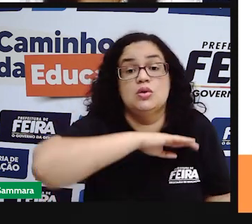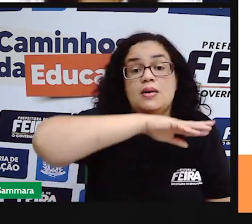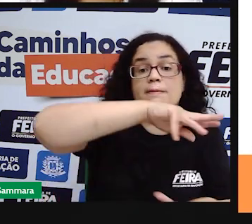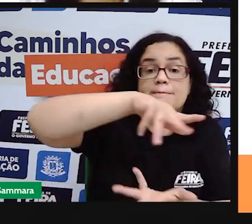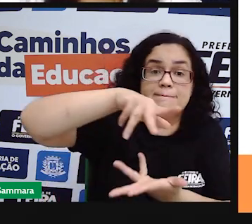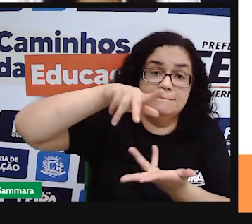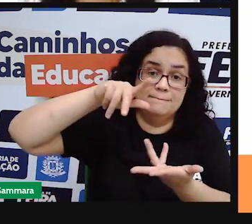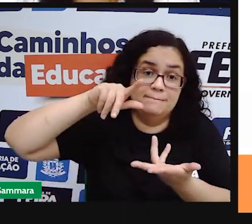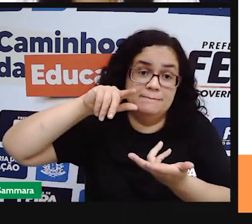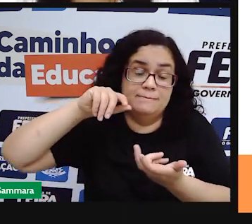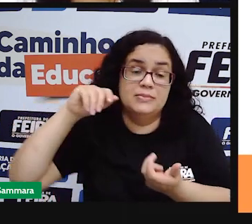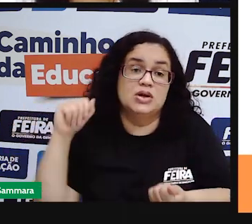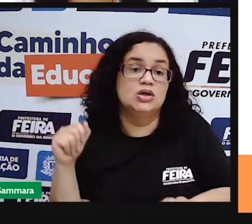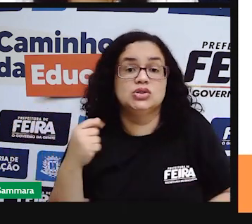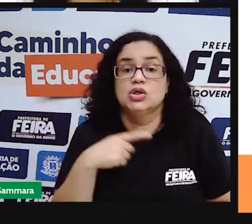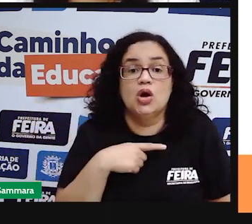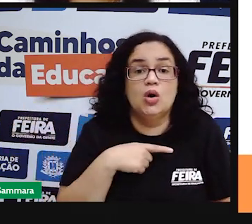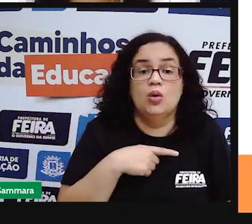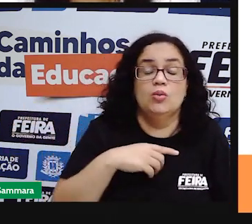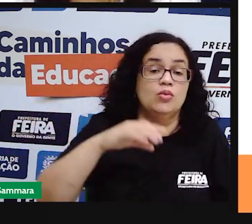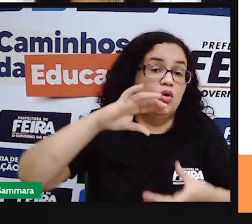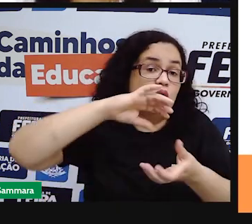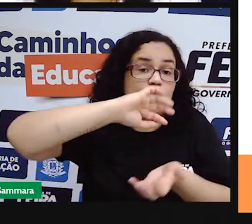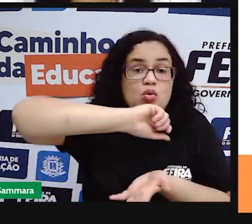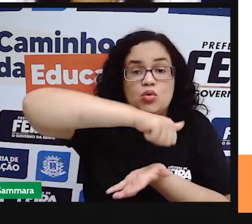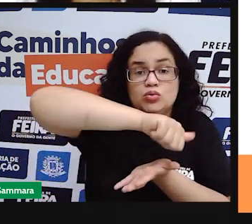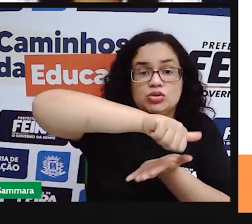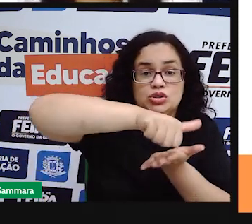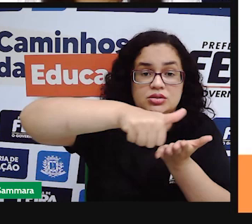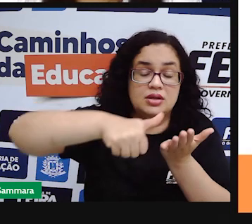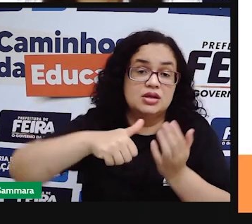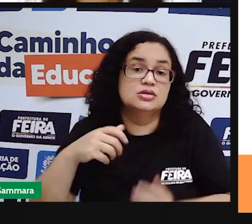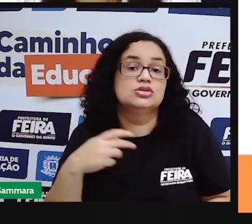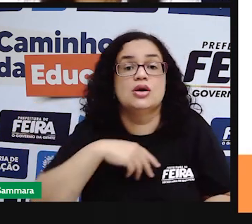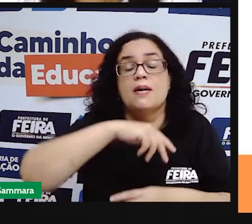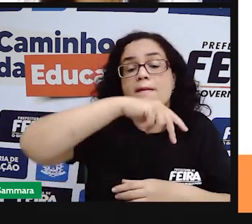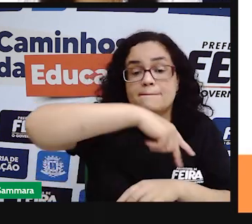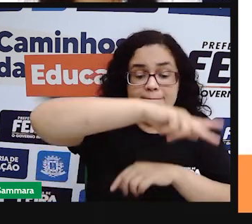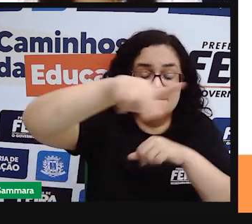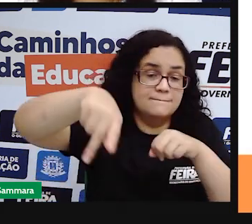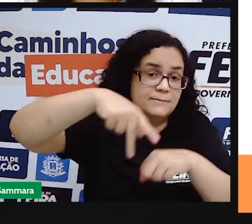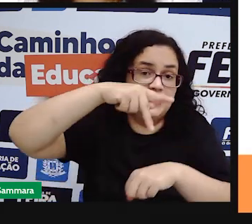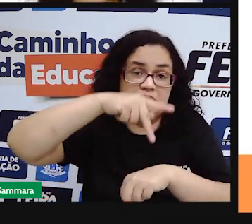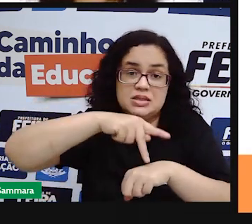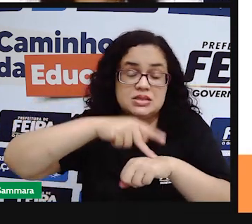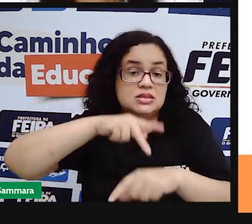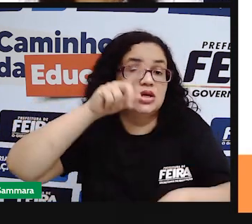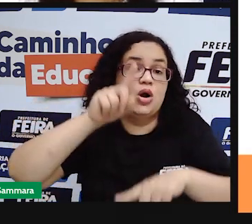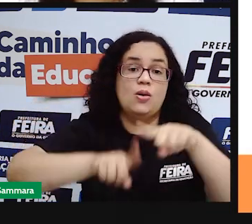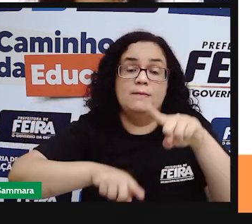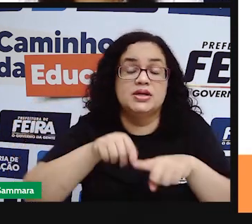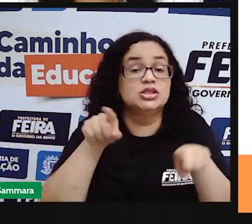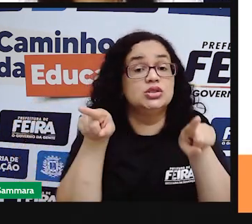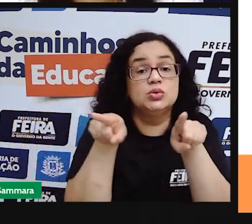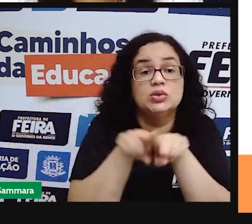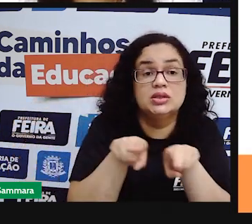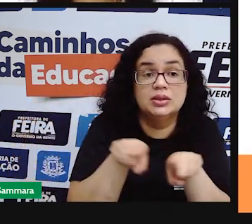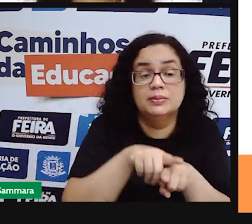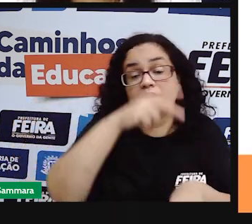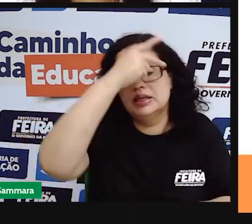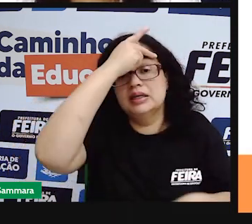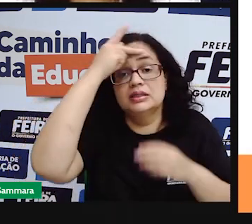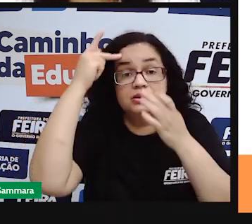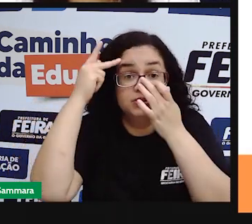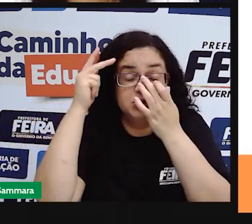eles continentes, os países, os objetos e também as pessoas. Então, é importante a